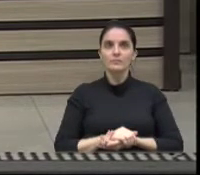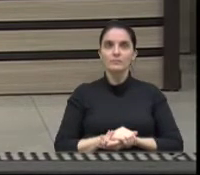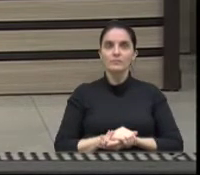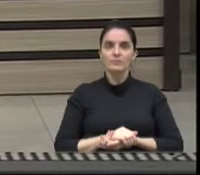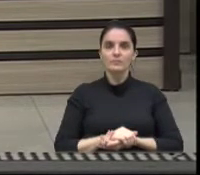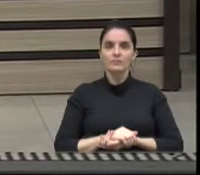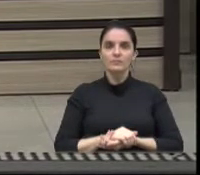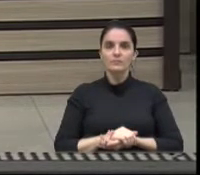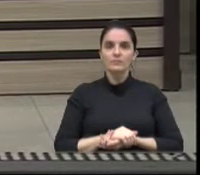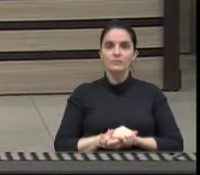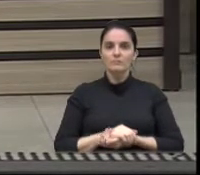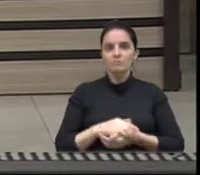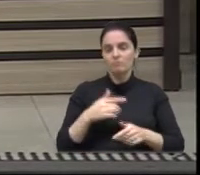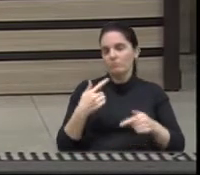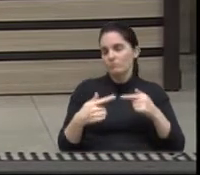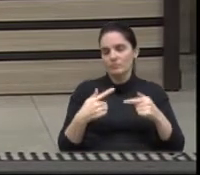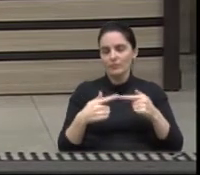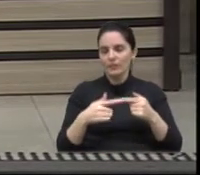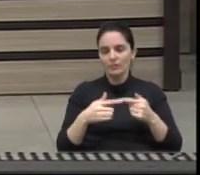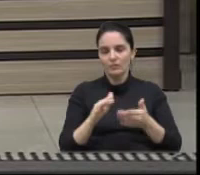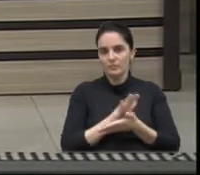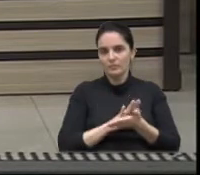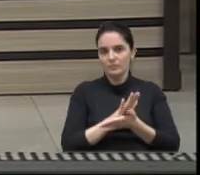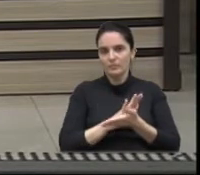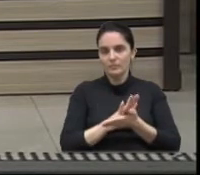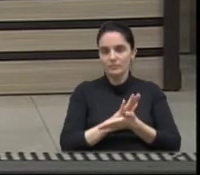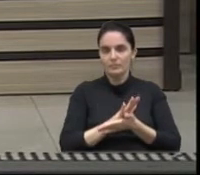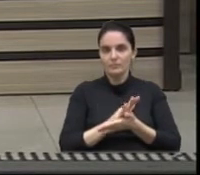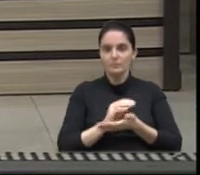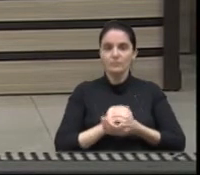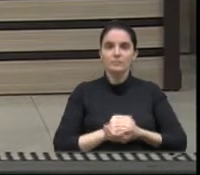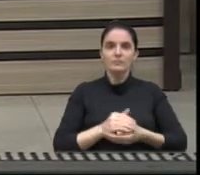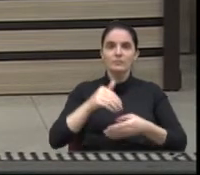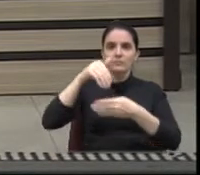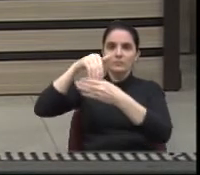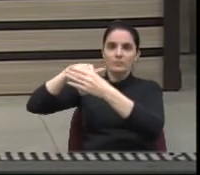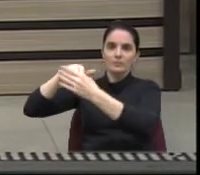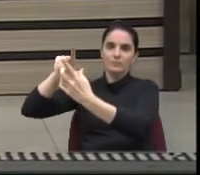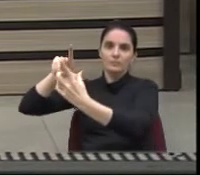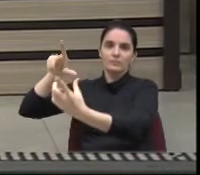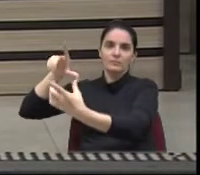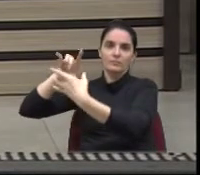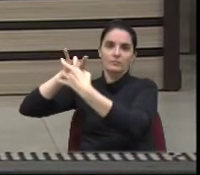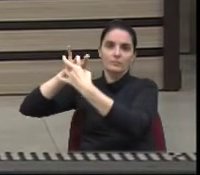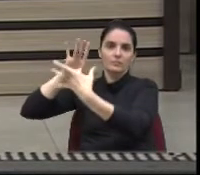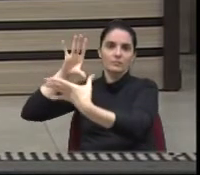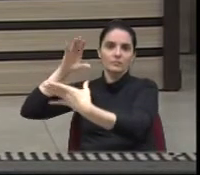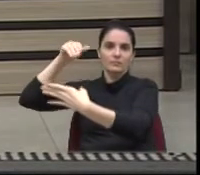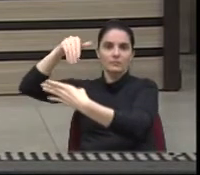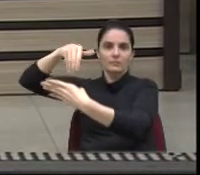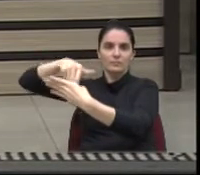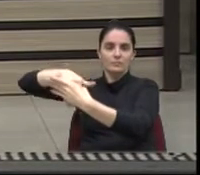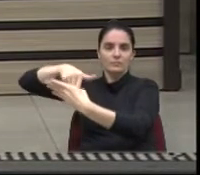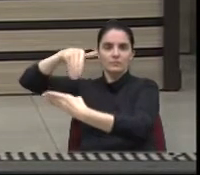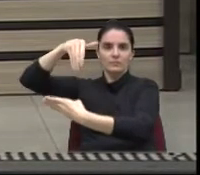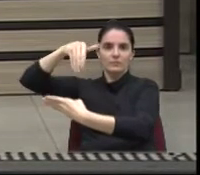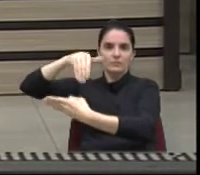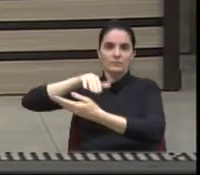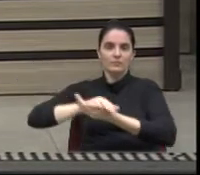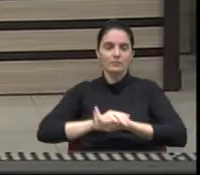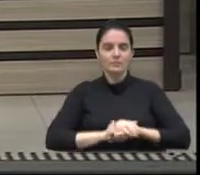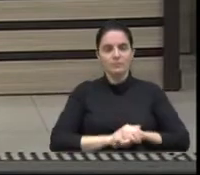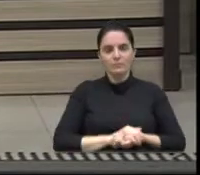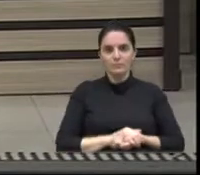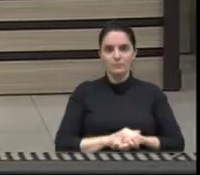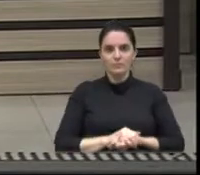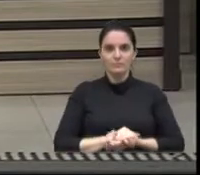Não tendo quem queira discutir, vai à votação. O painel de votação está aberto para a votação da ata do dia